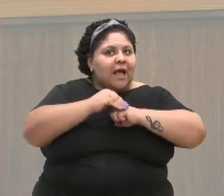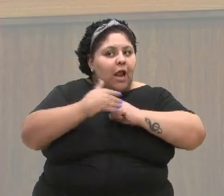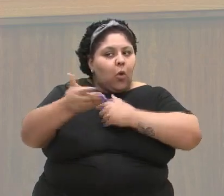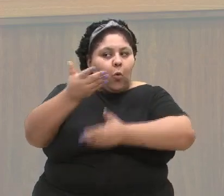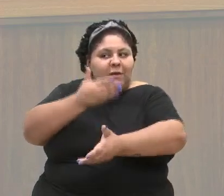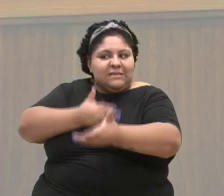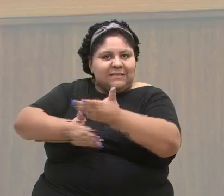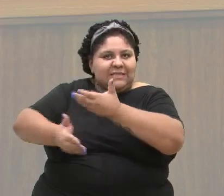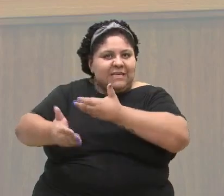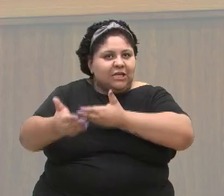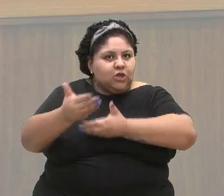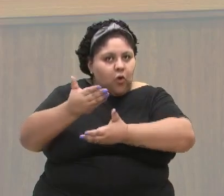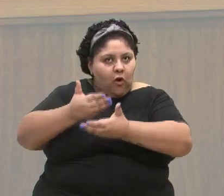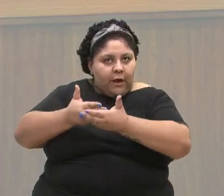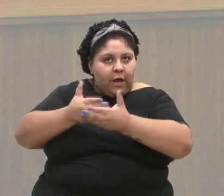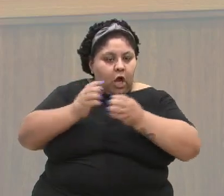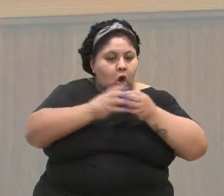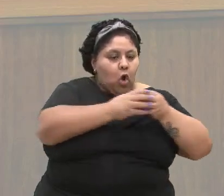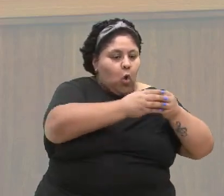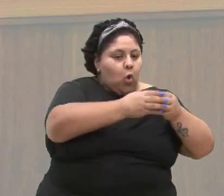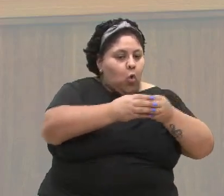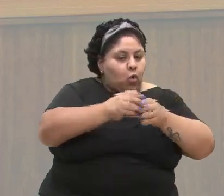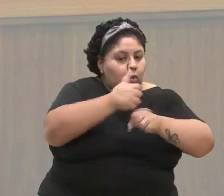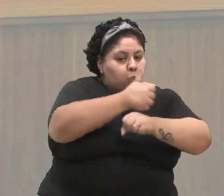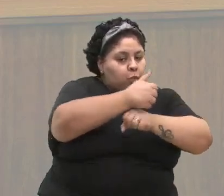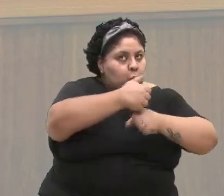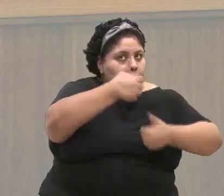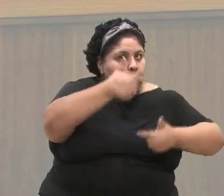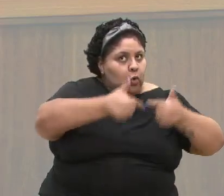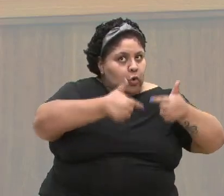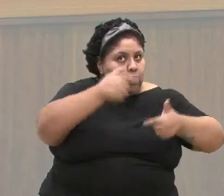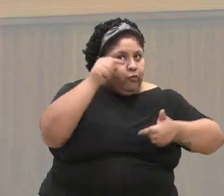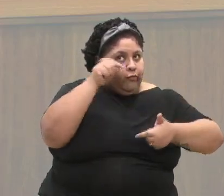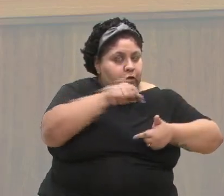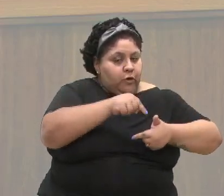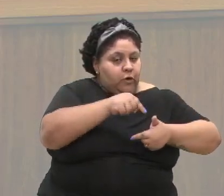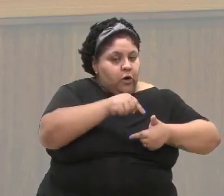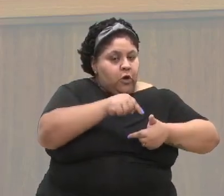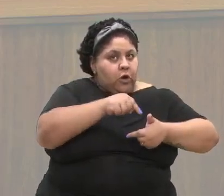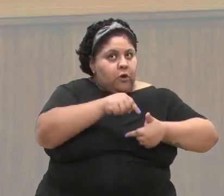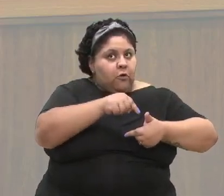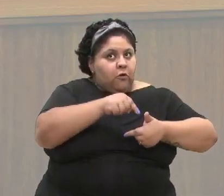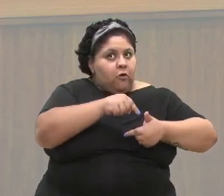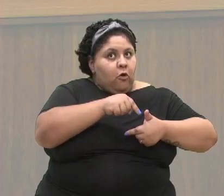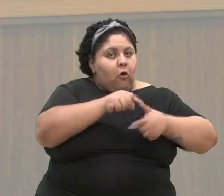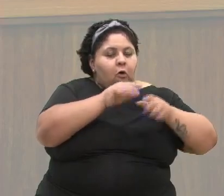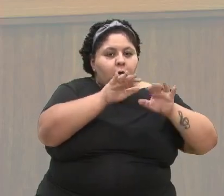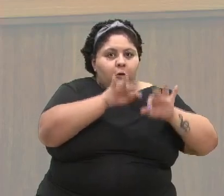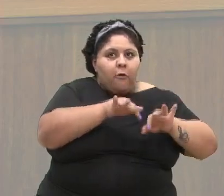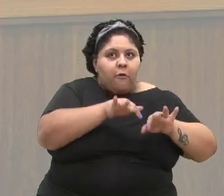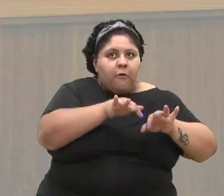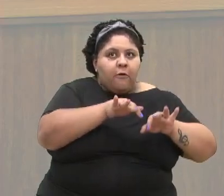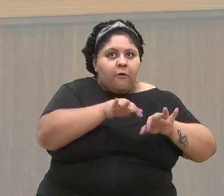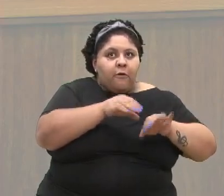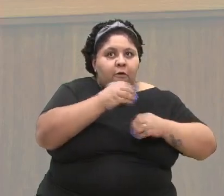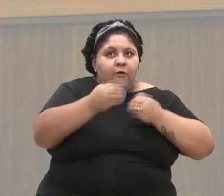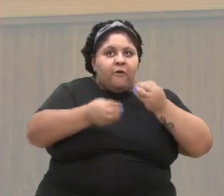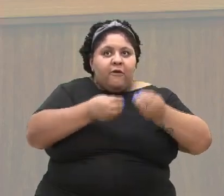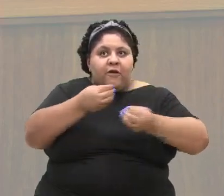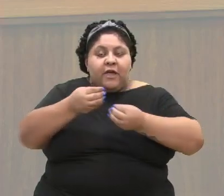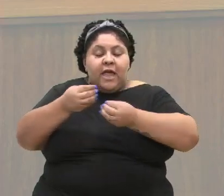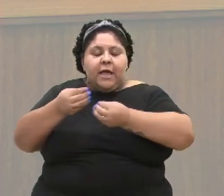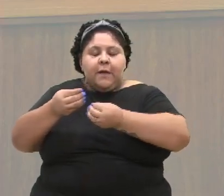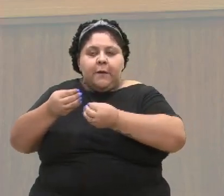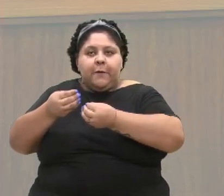troca da categoria, de quem é o trabalhador, de quem é o produto final, para quem é o